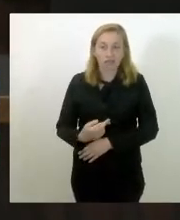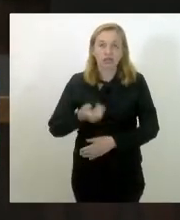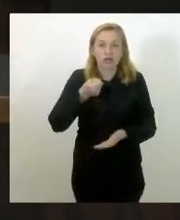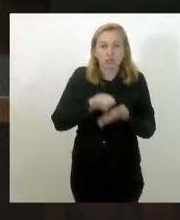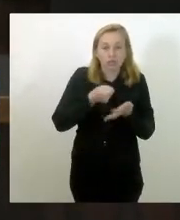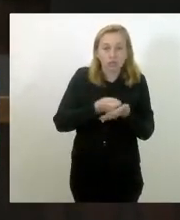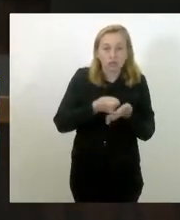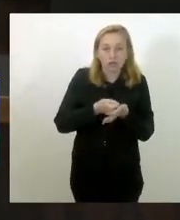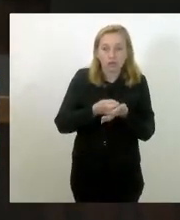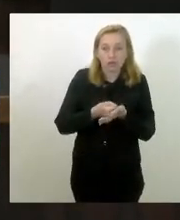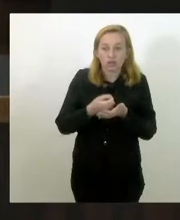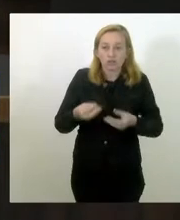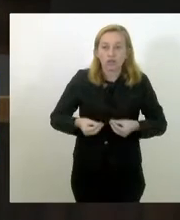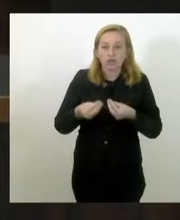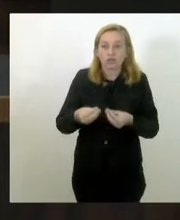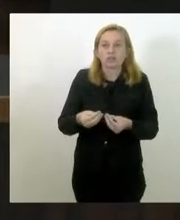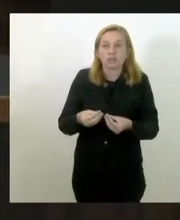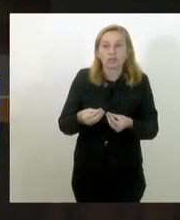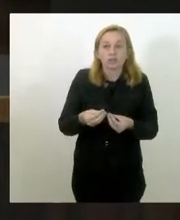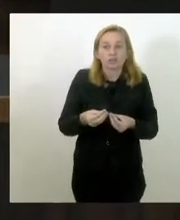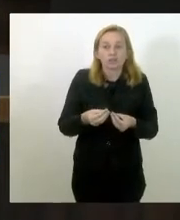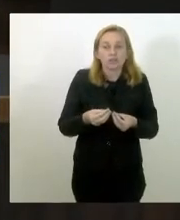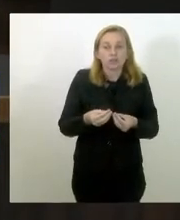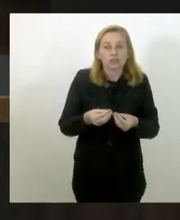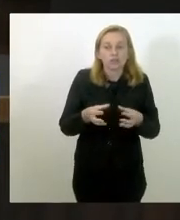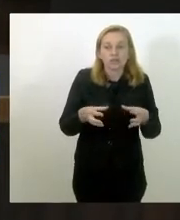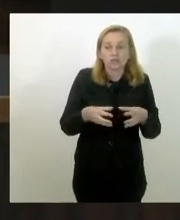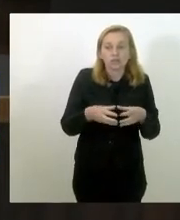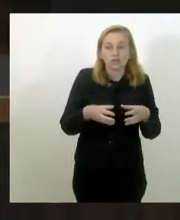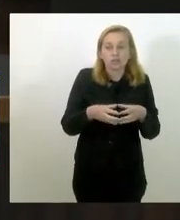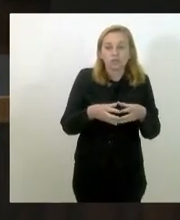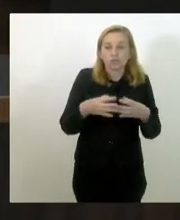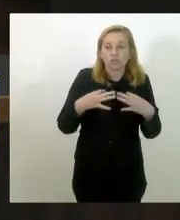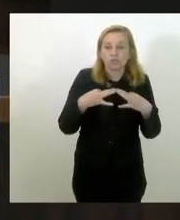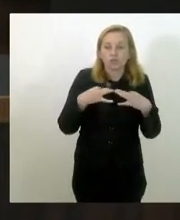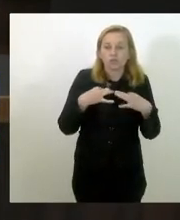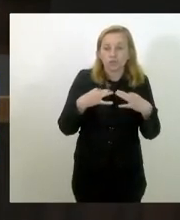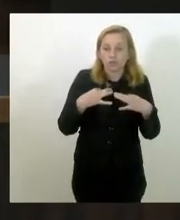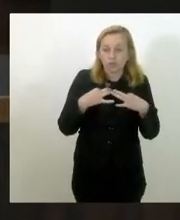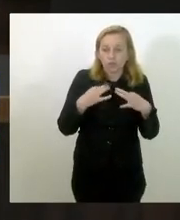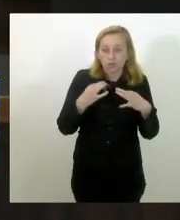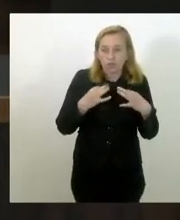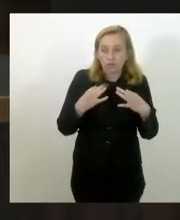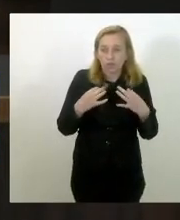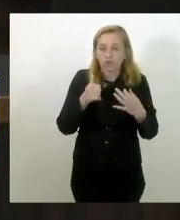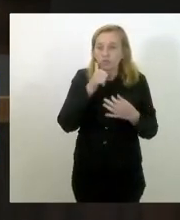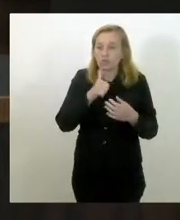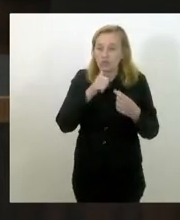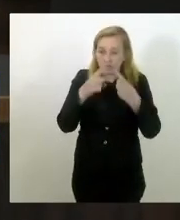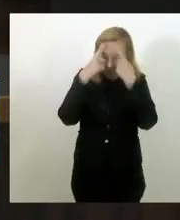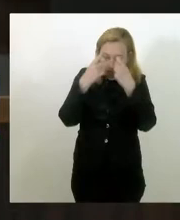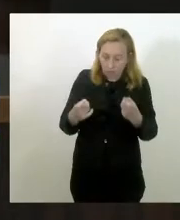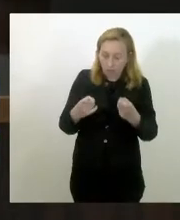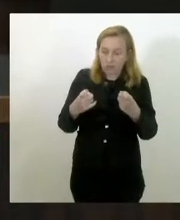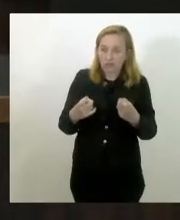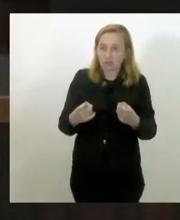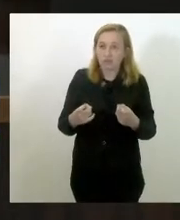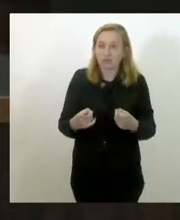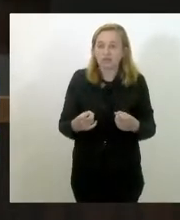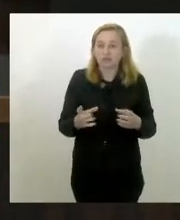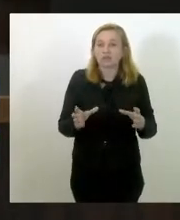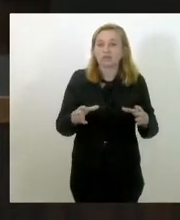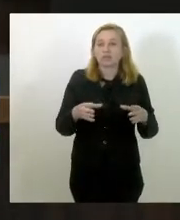obrigatoriedade de entrega de kit vestuário para as mulheres vítimas de violência, na forma que menciona. Aparecida a Comissão de Constituição e Justiça pela